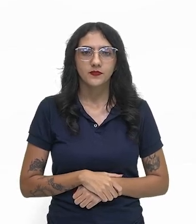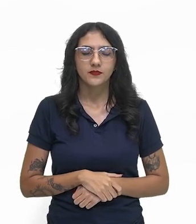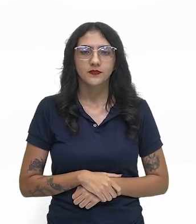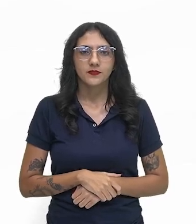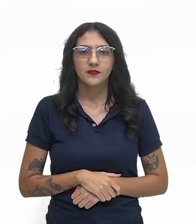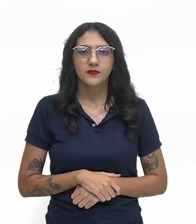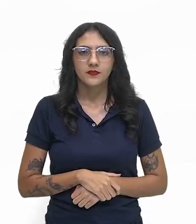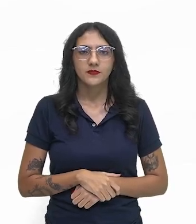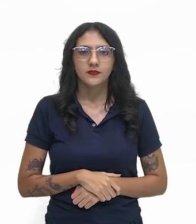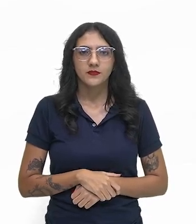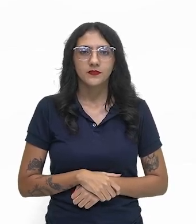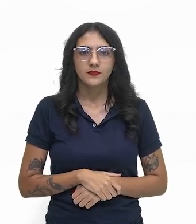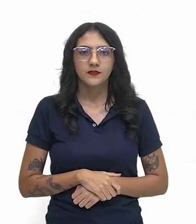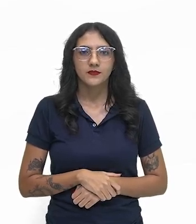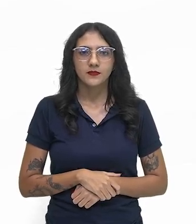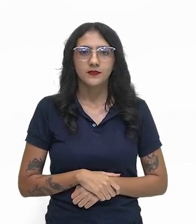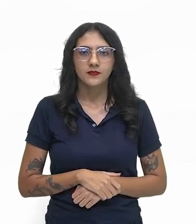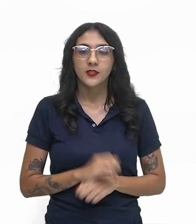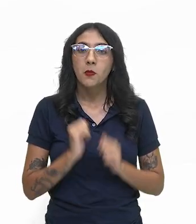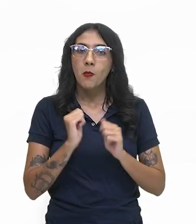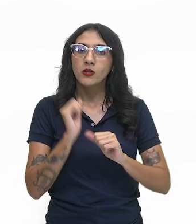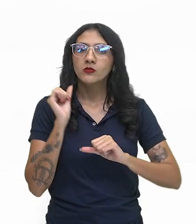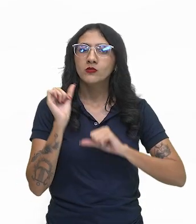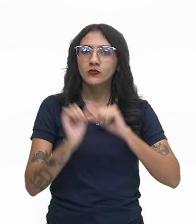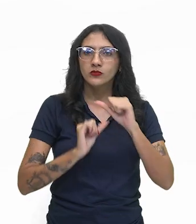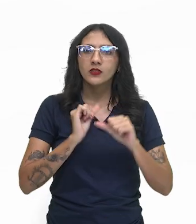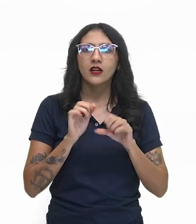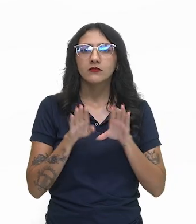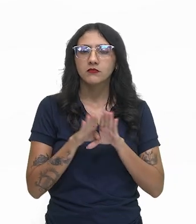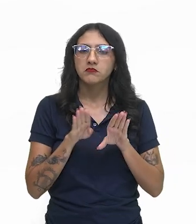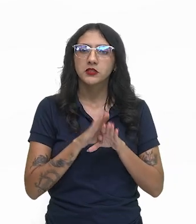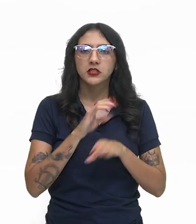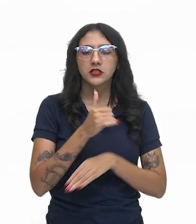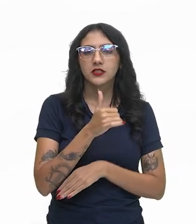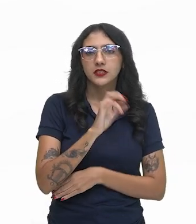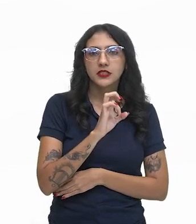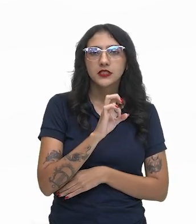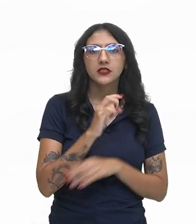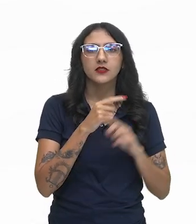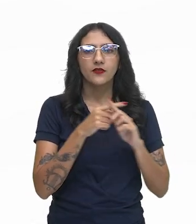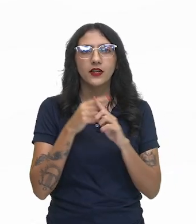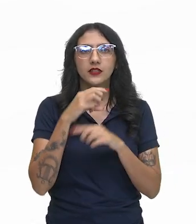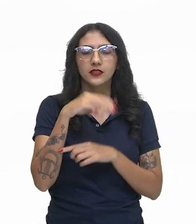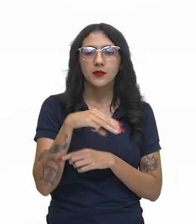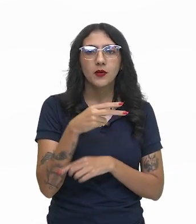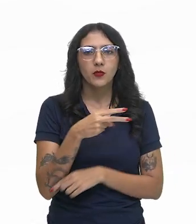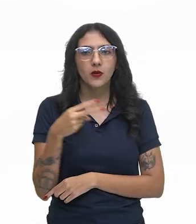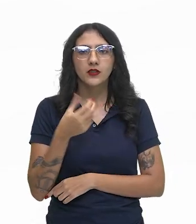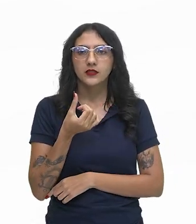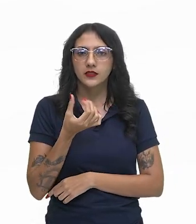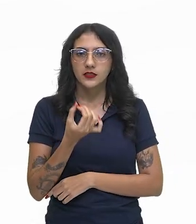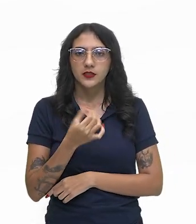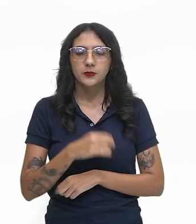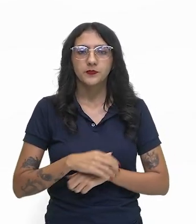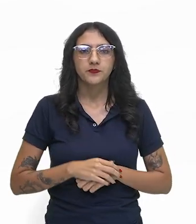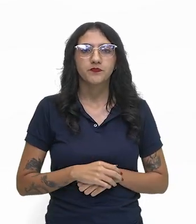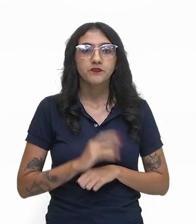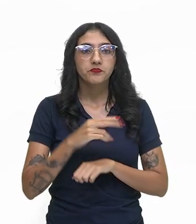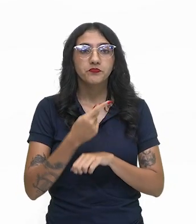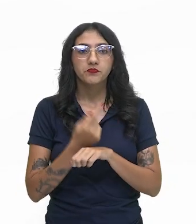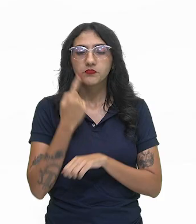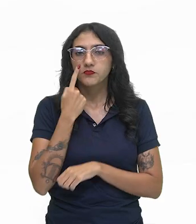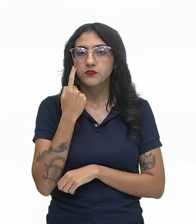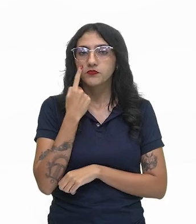15 vezes m, que é igual a 60. Agora, coloco o m em